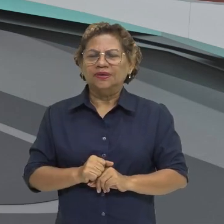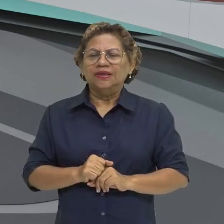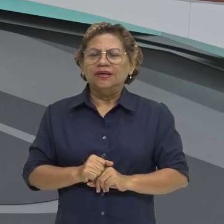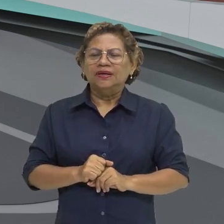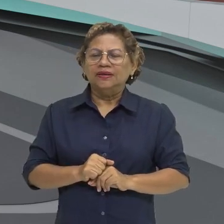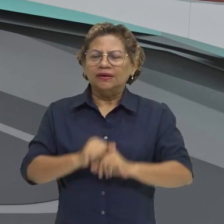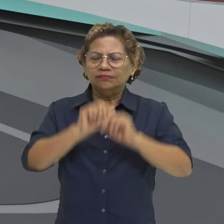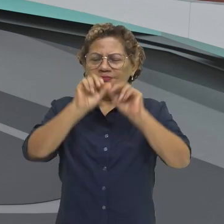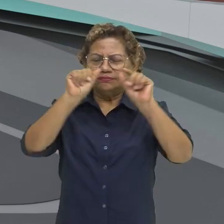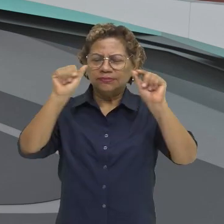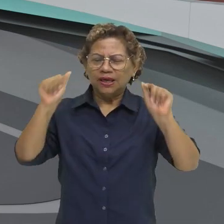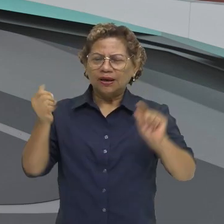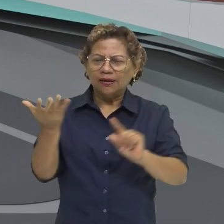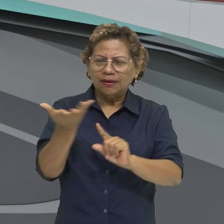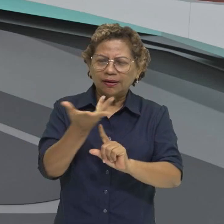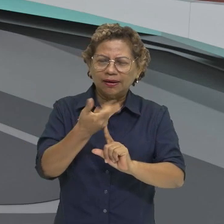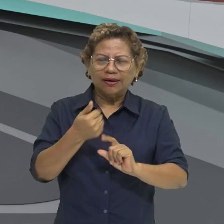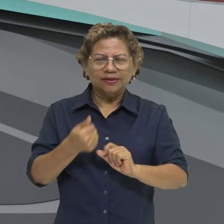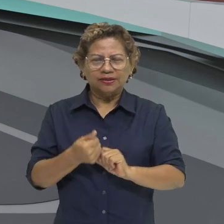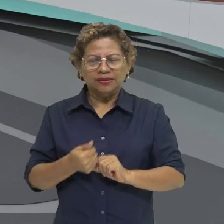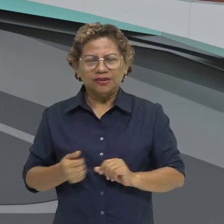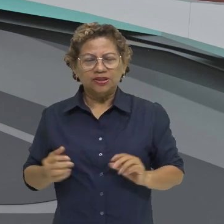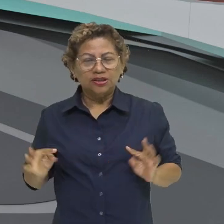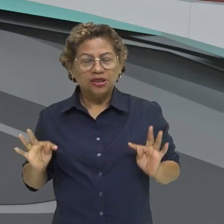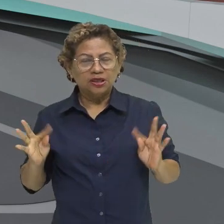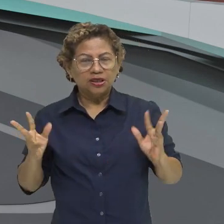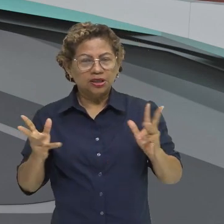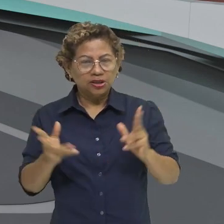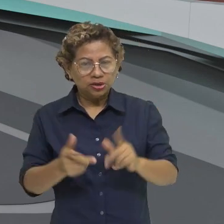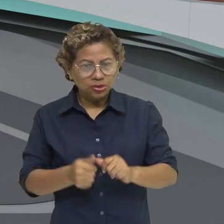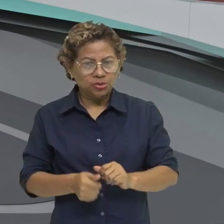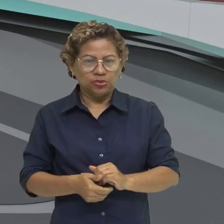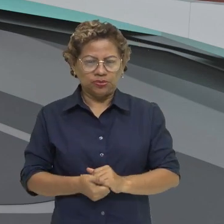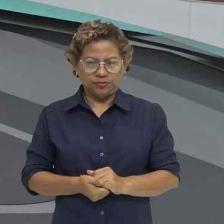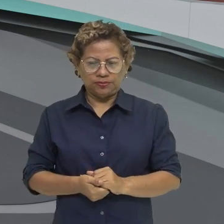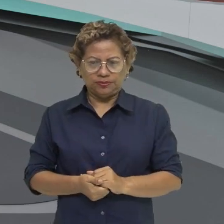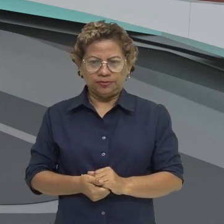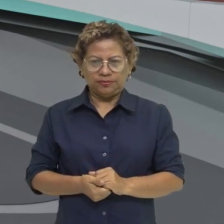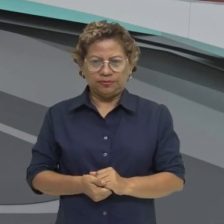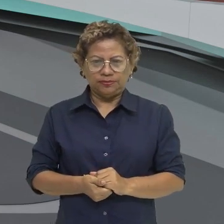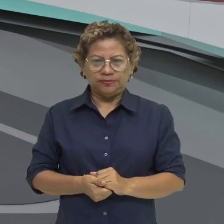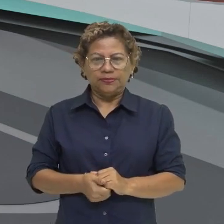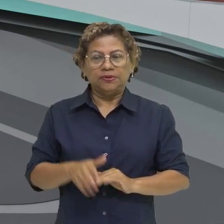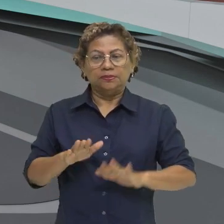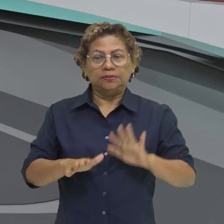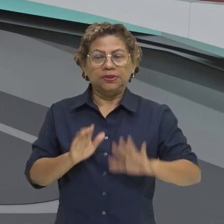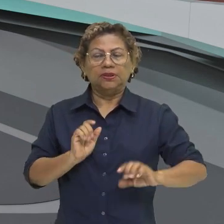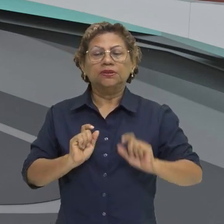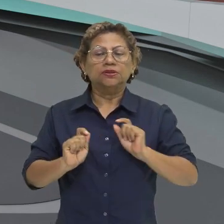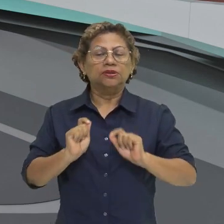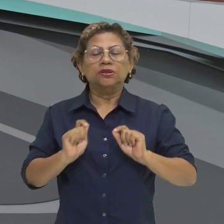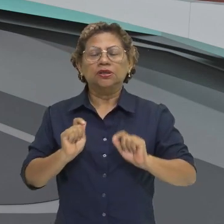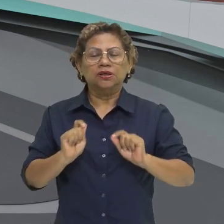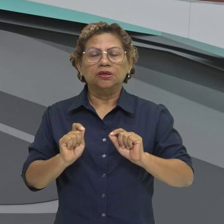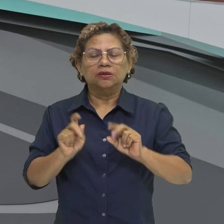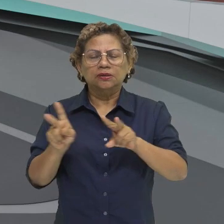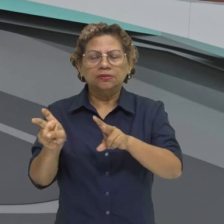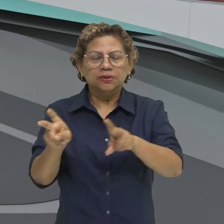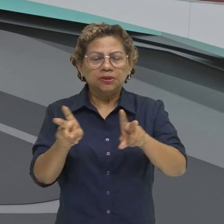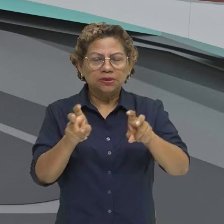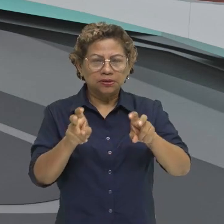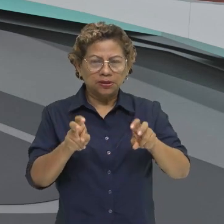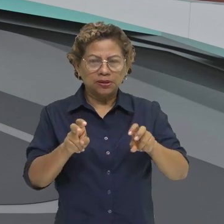né? Tudo é arte. Considerando de um determinado ponto de vista das criações humanas, né? Do